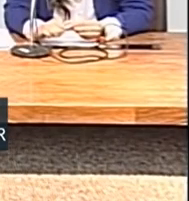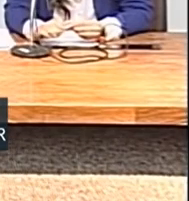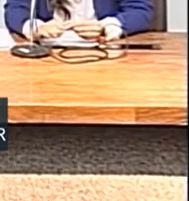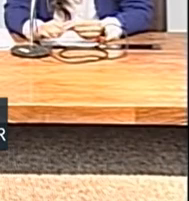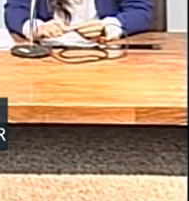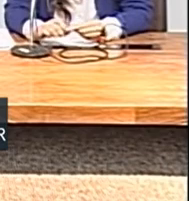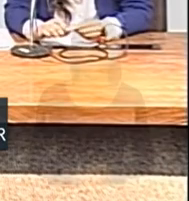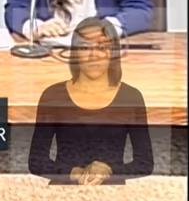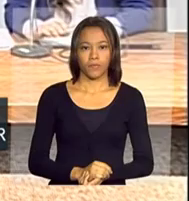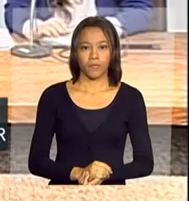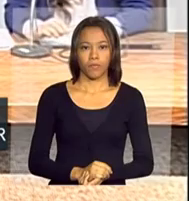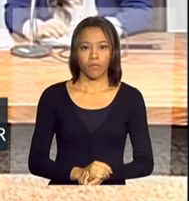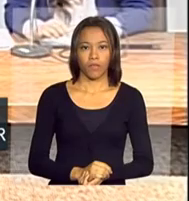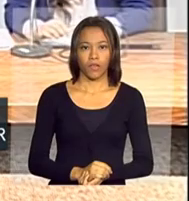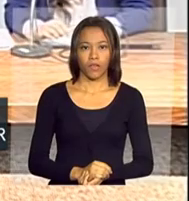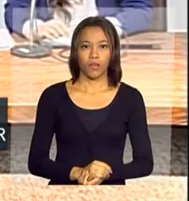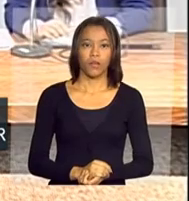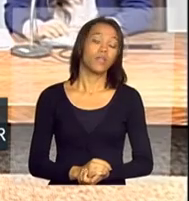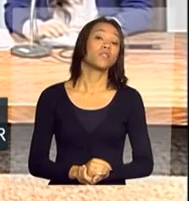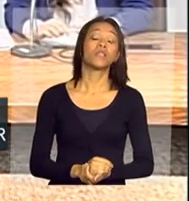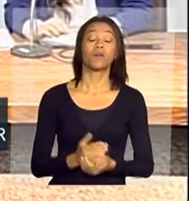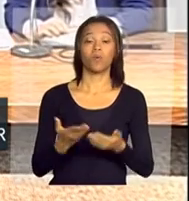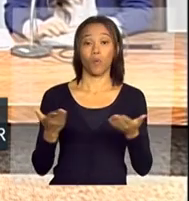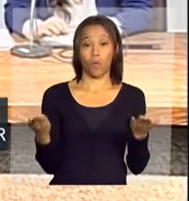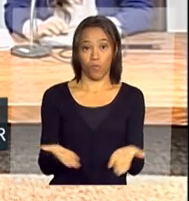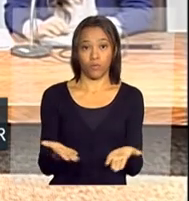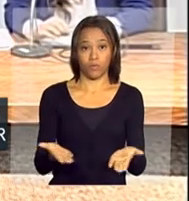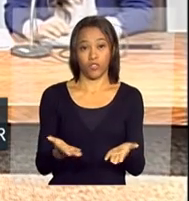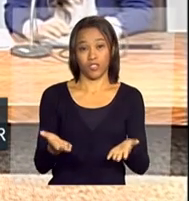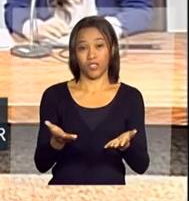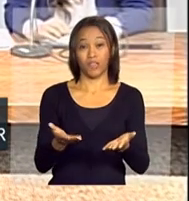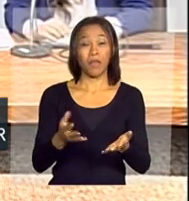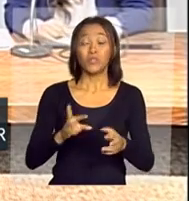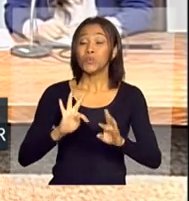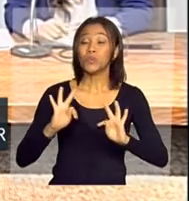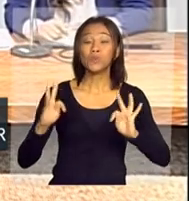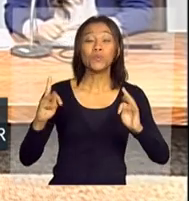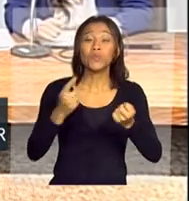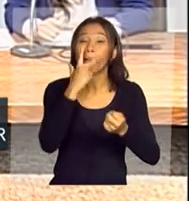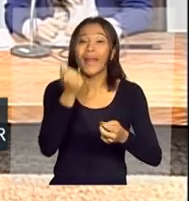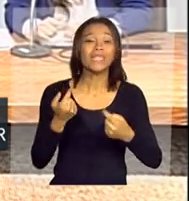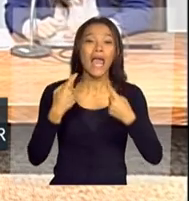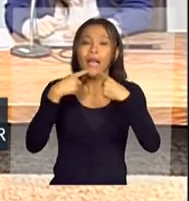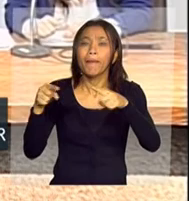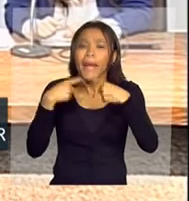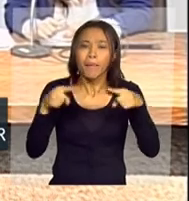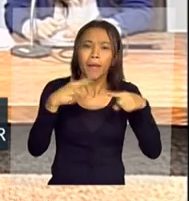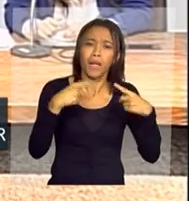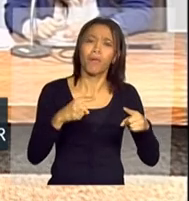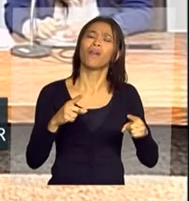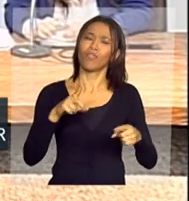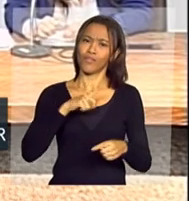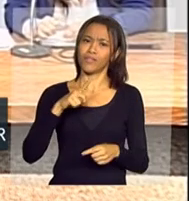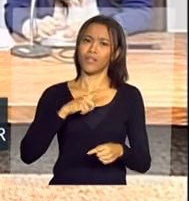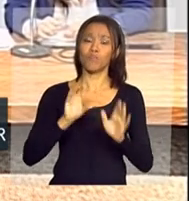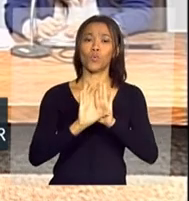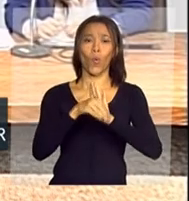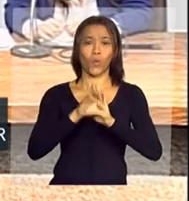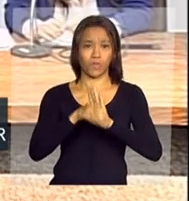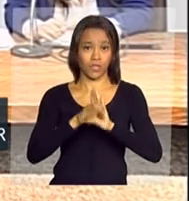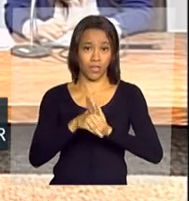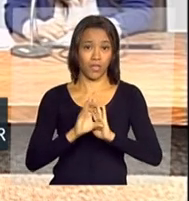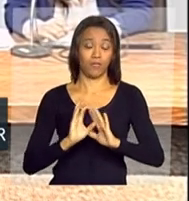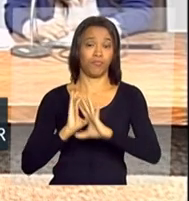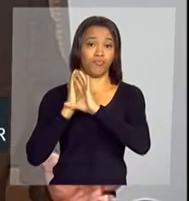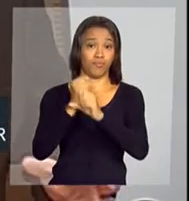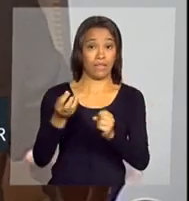é exatamente é que popularmente não é tudo virou reclamação é igual a nós temos um conceito clássico